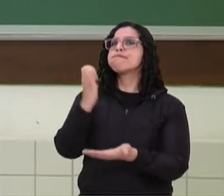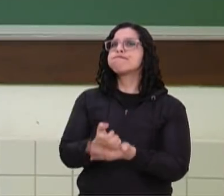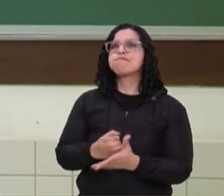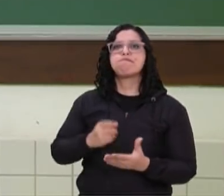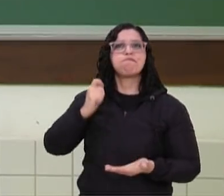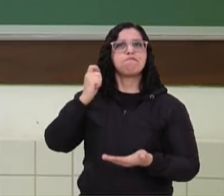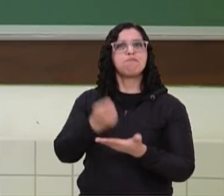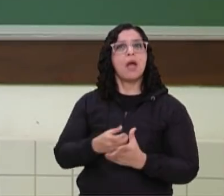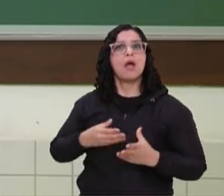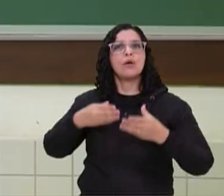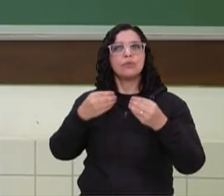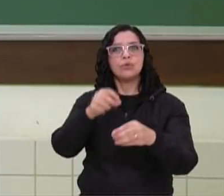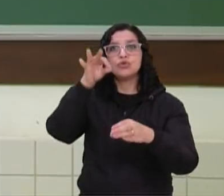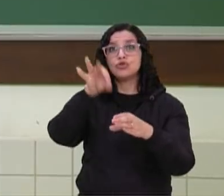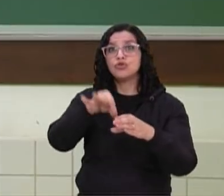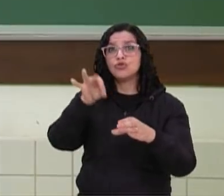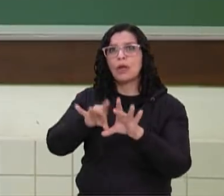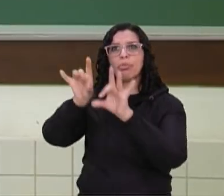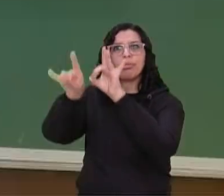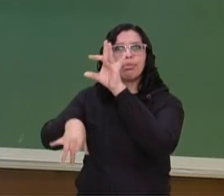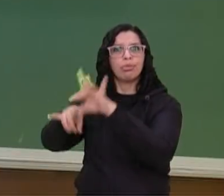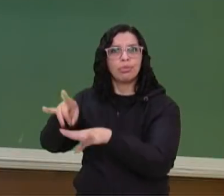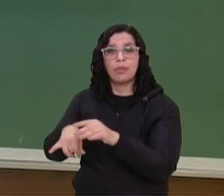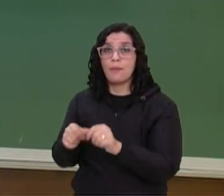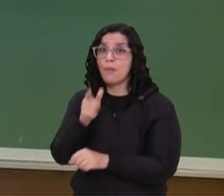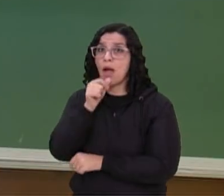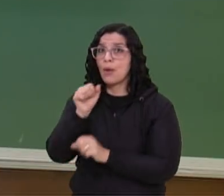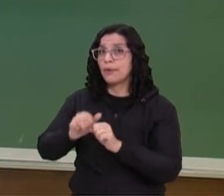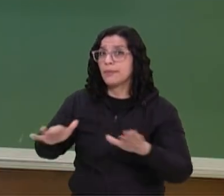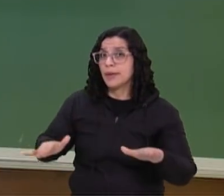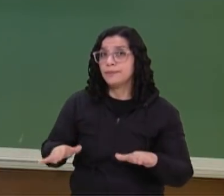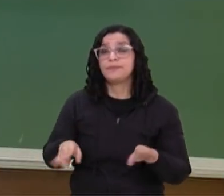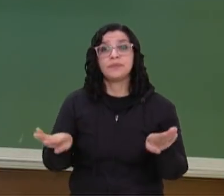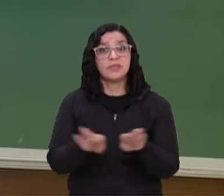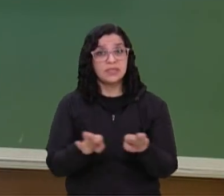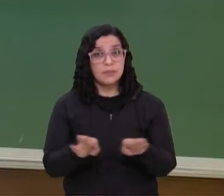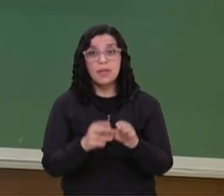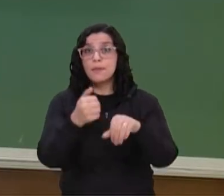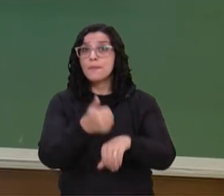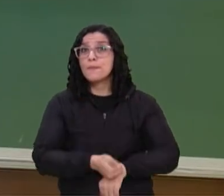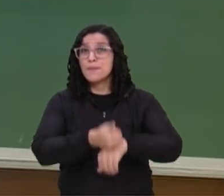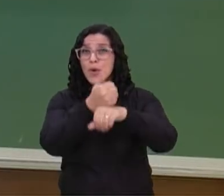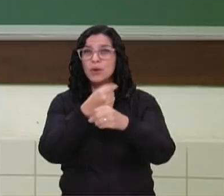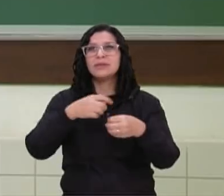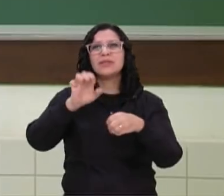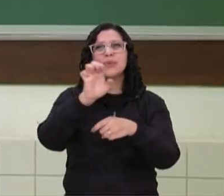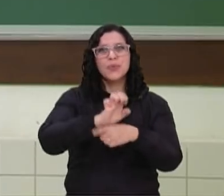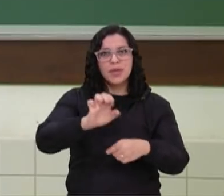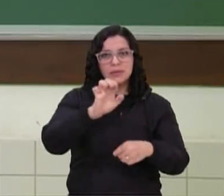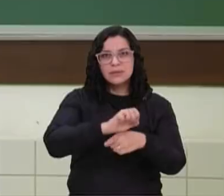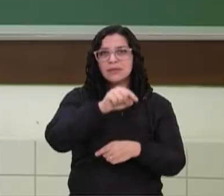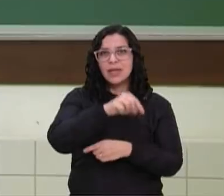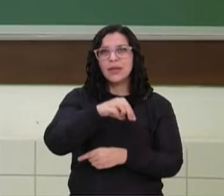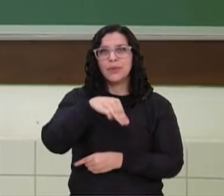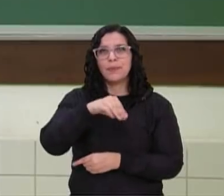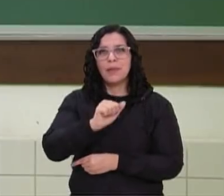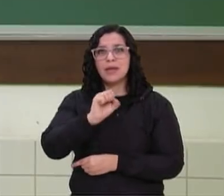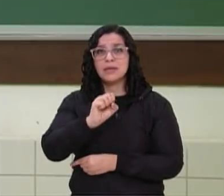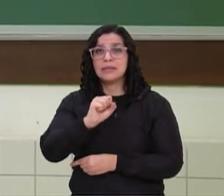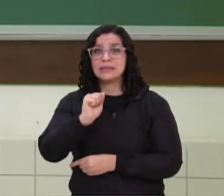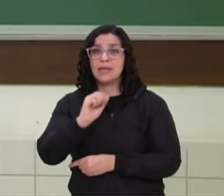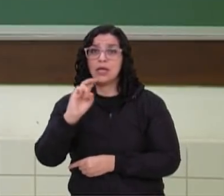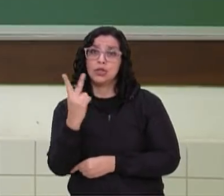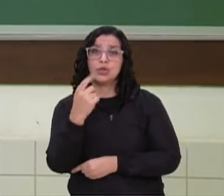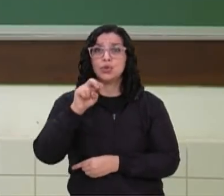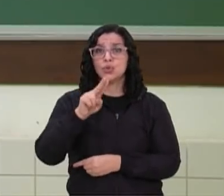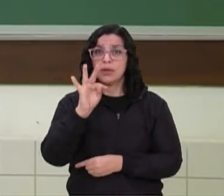jogado no mar. Também determinava a ocupação militar do estado de Massachusetts, que é onde fica o porto de Boston. Então, a partir